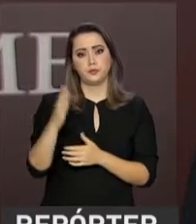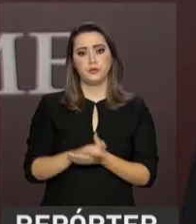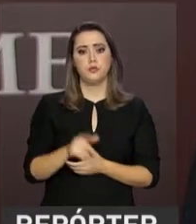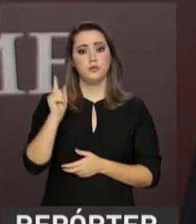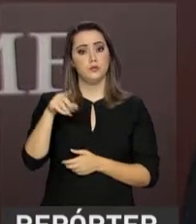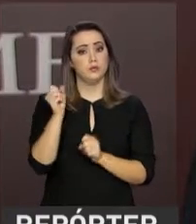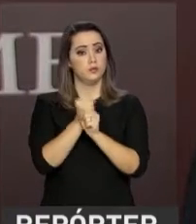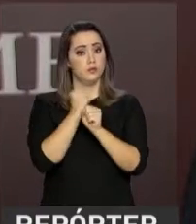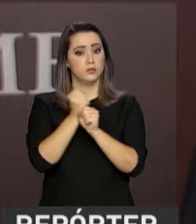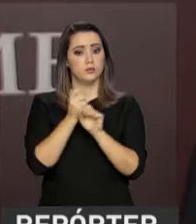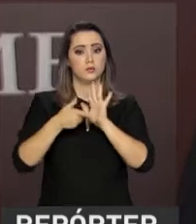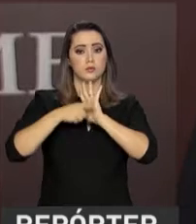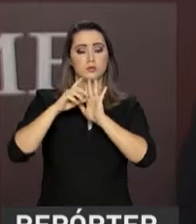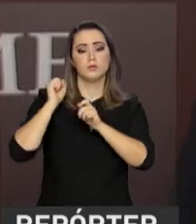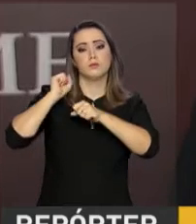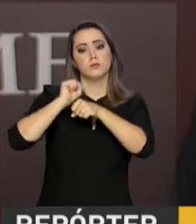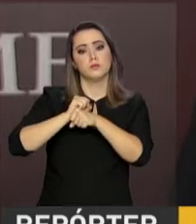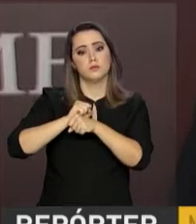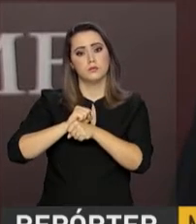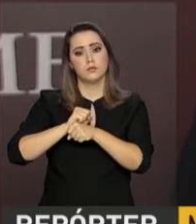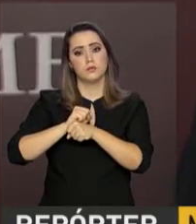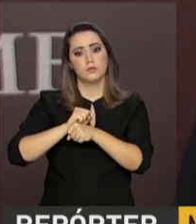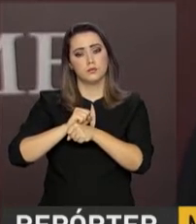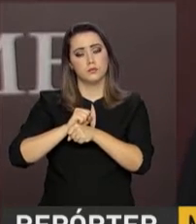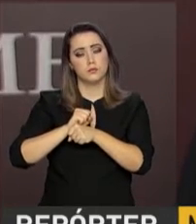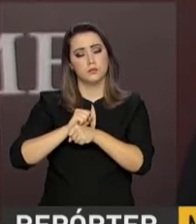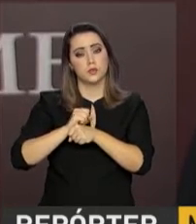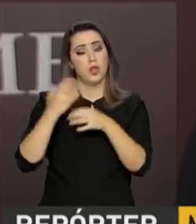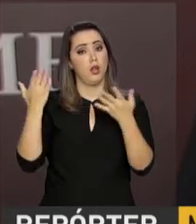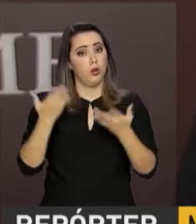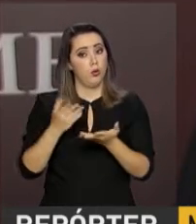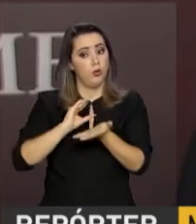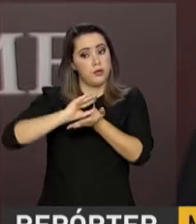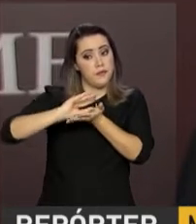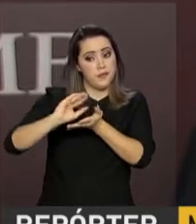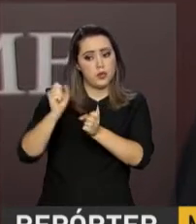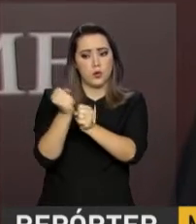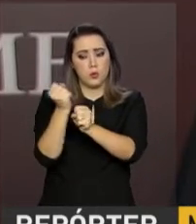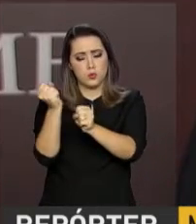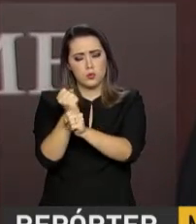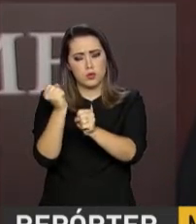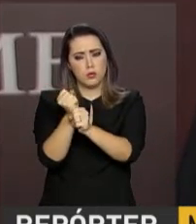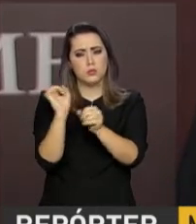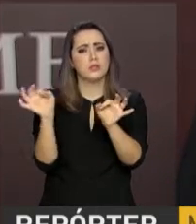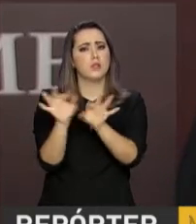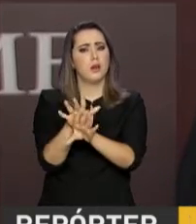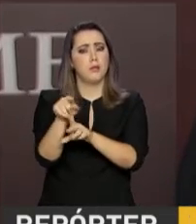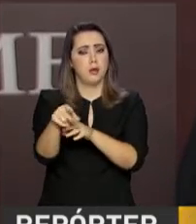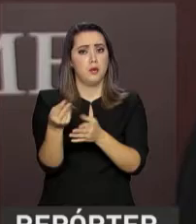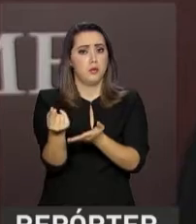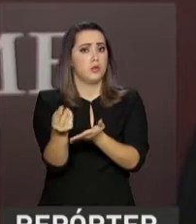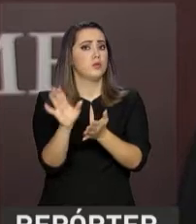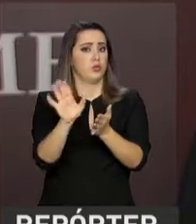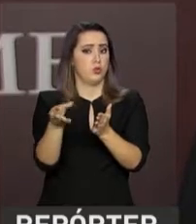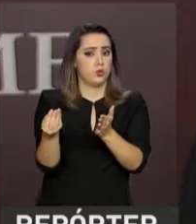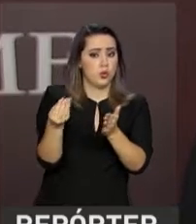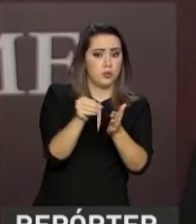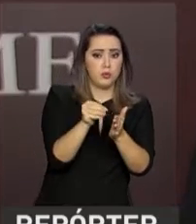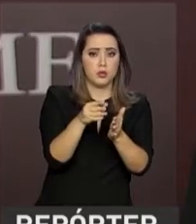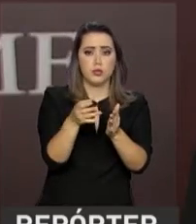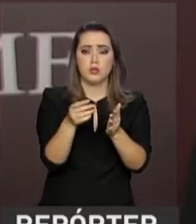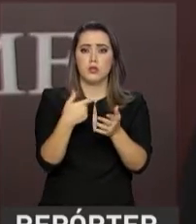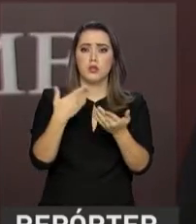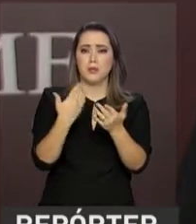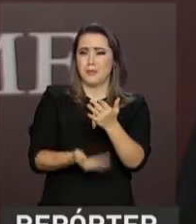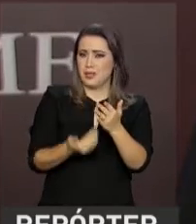obras que estavam paralisadas. Então, é um investimento que você vai aproveitar para